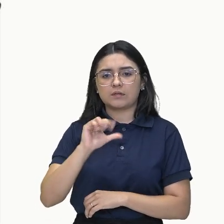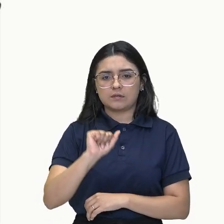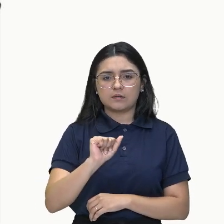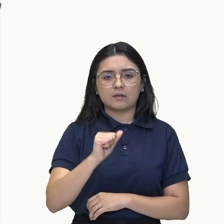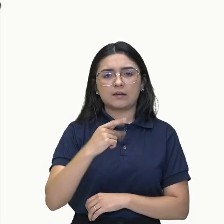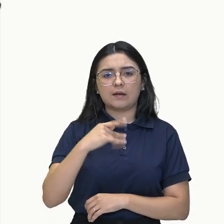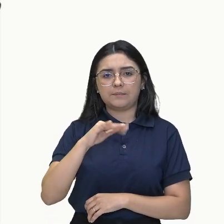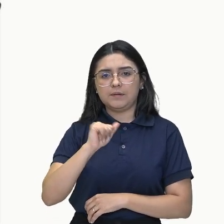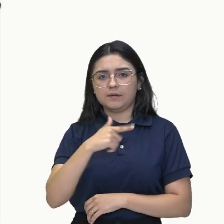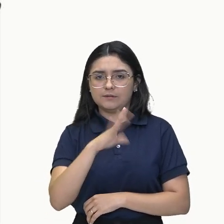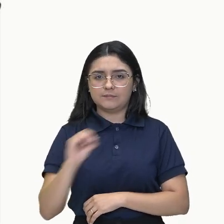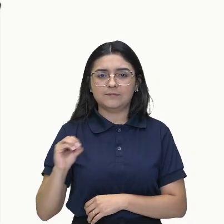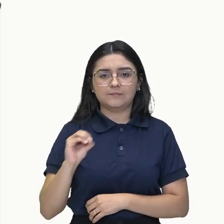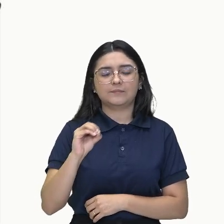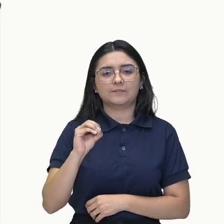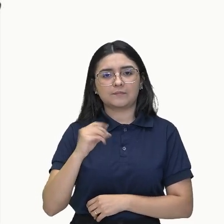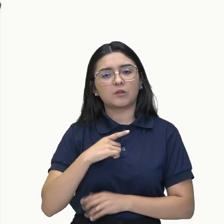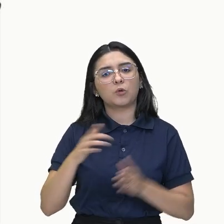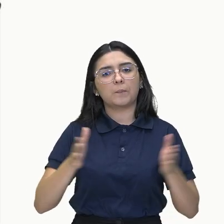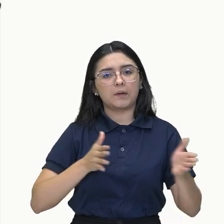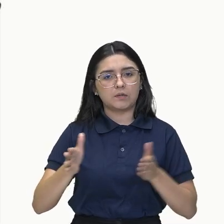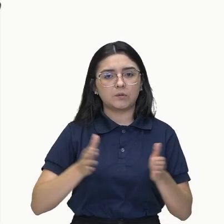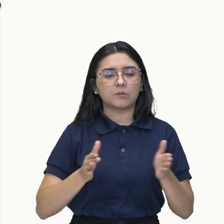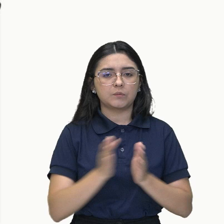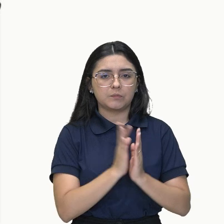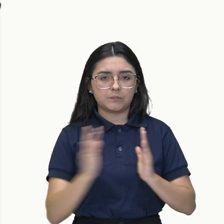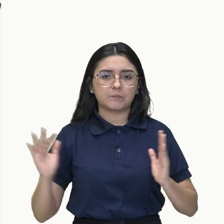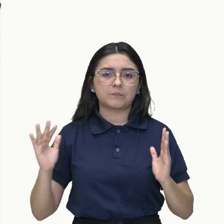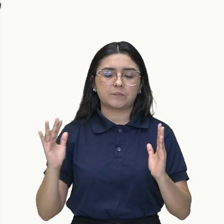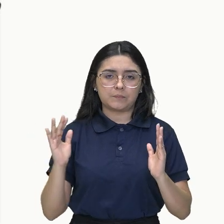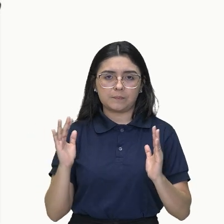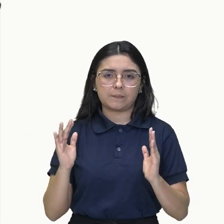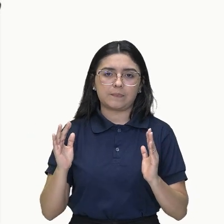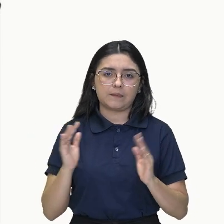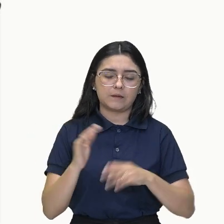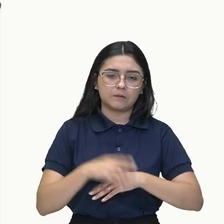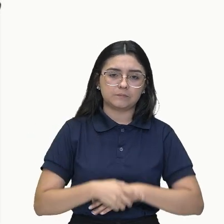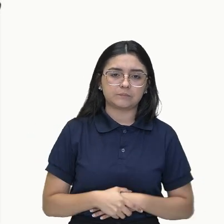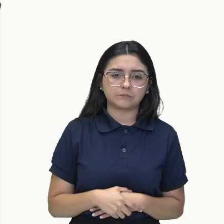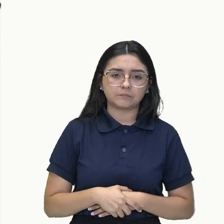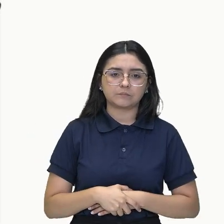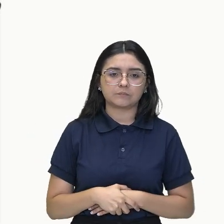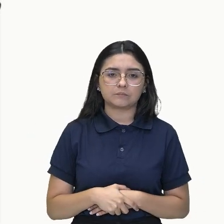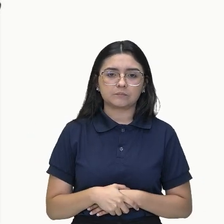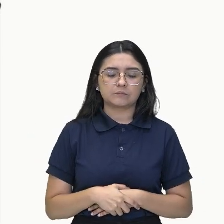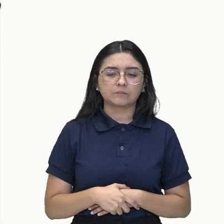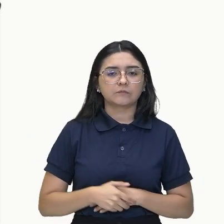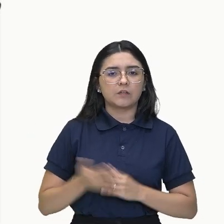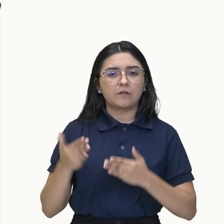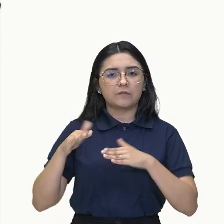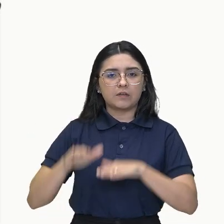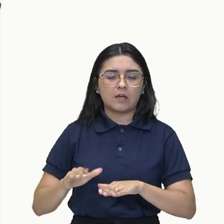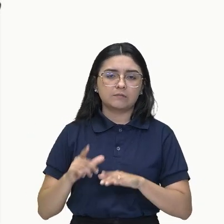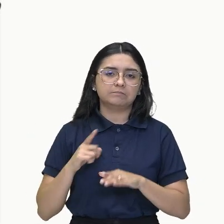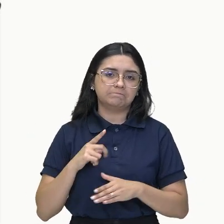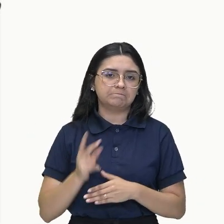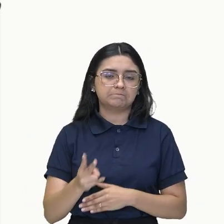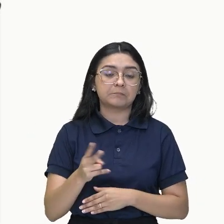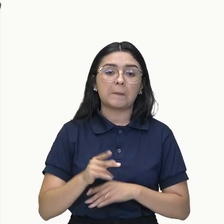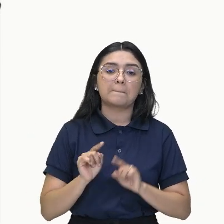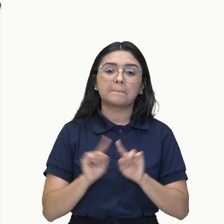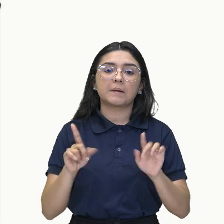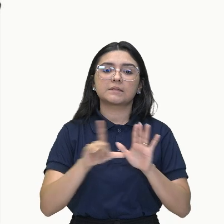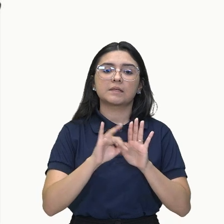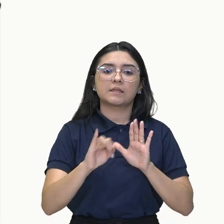terra por um determinado tempo que lhe concederia ali a posse da terra, a posse definitiva. Mas essa lei